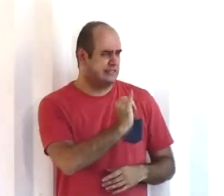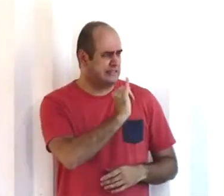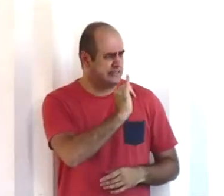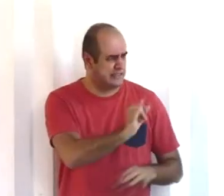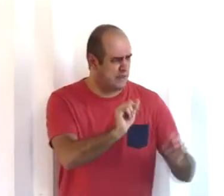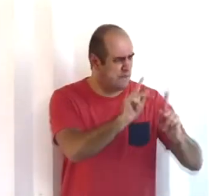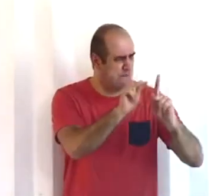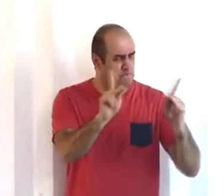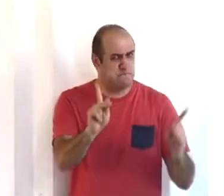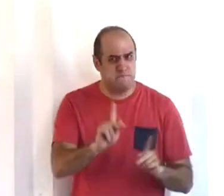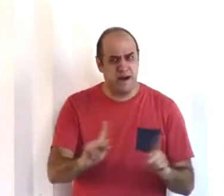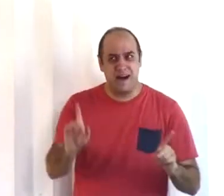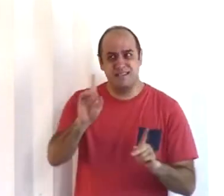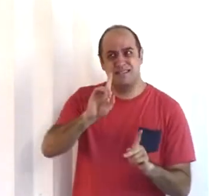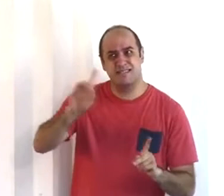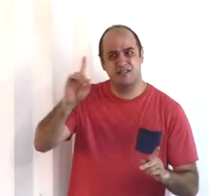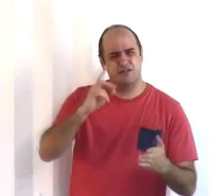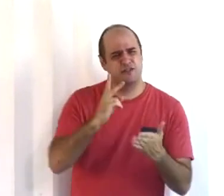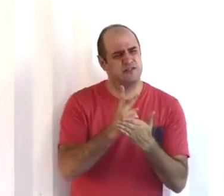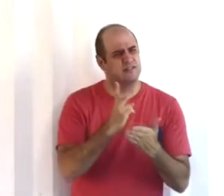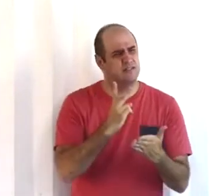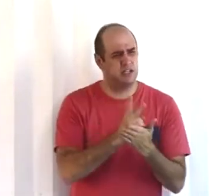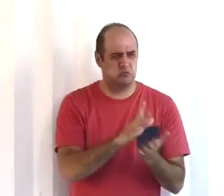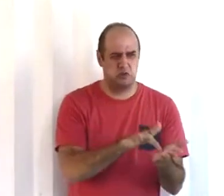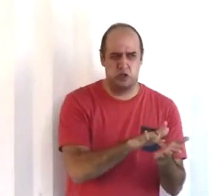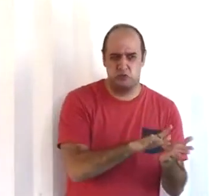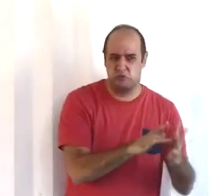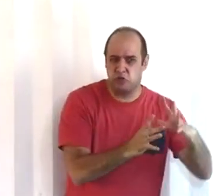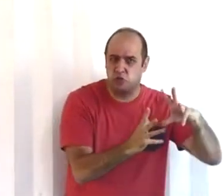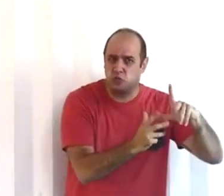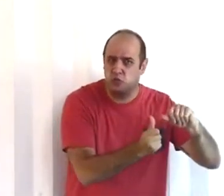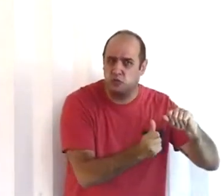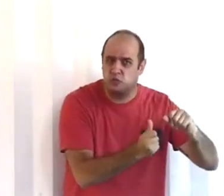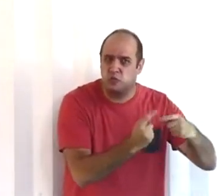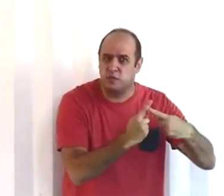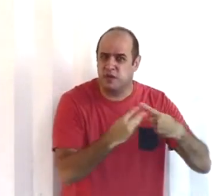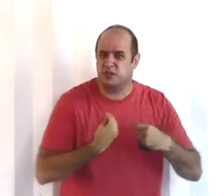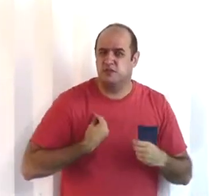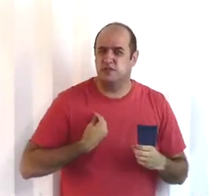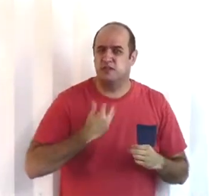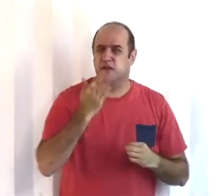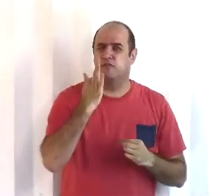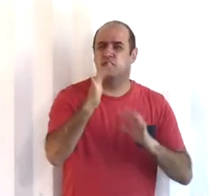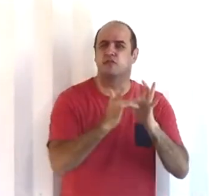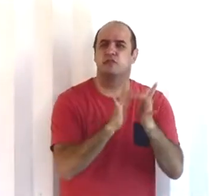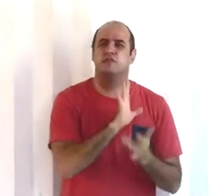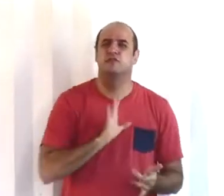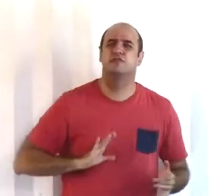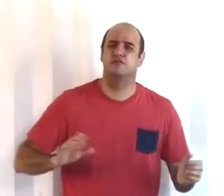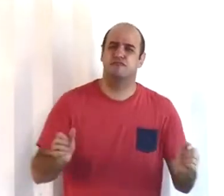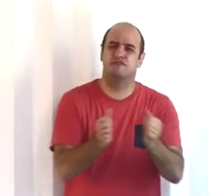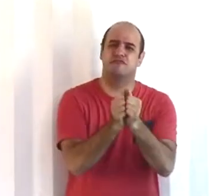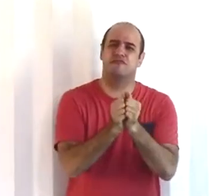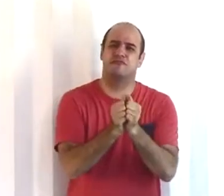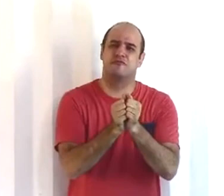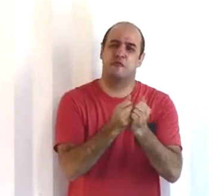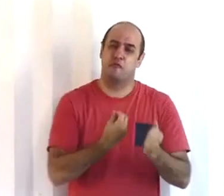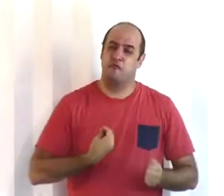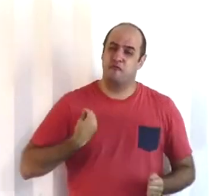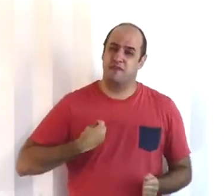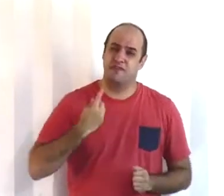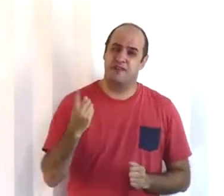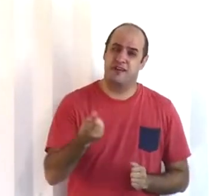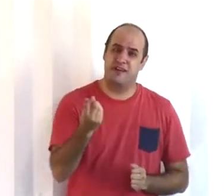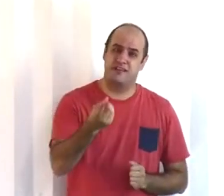com Deus, sempre teriam inimizades no mundo, mas viveriam para sempre com o Senhor Jesus Cristo. Quando eles entenderam isso, eles voltaram